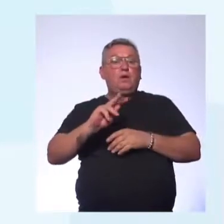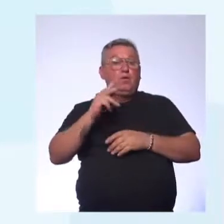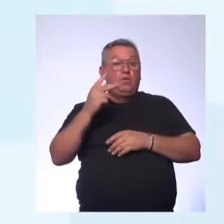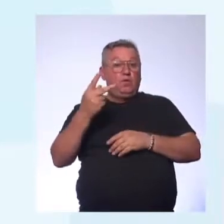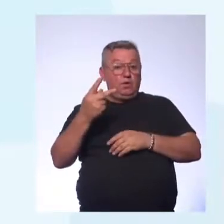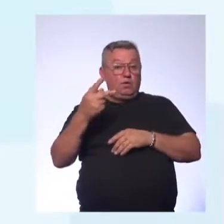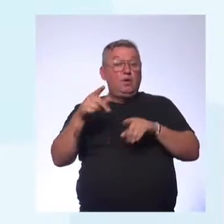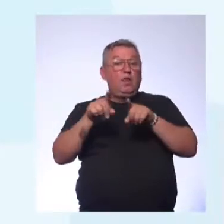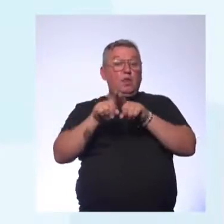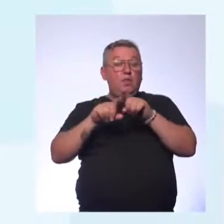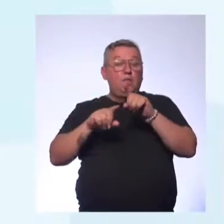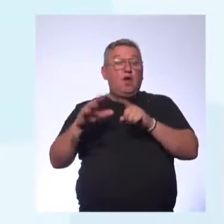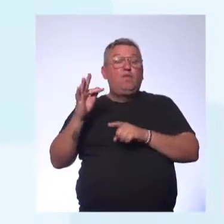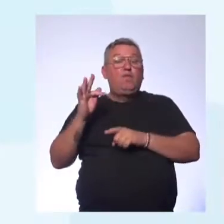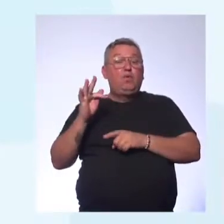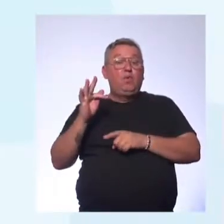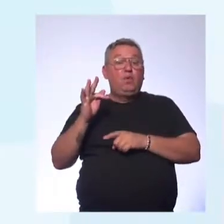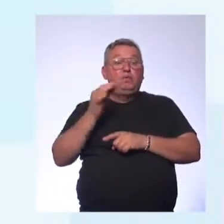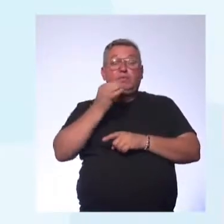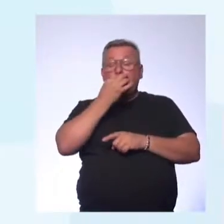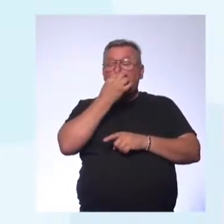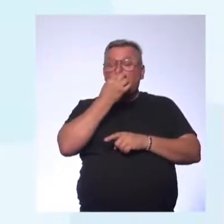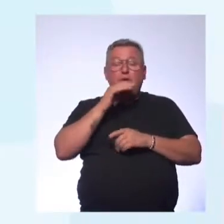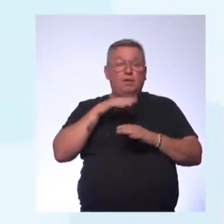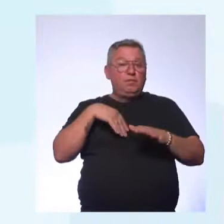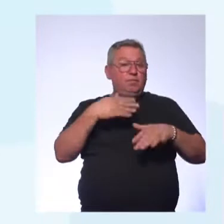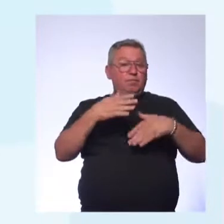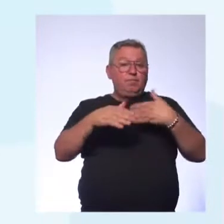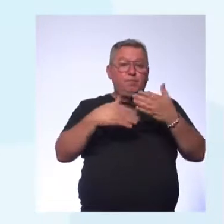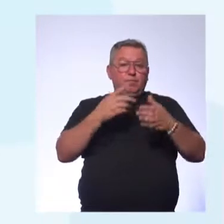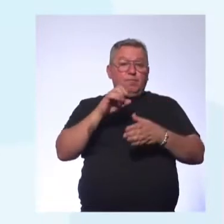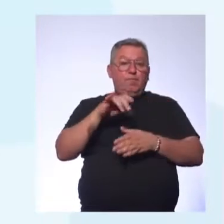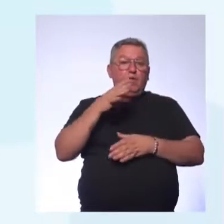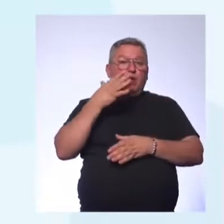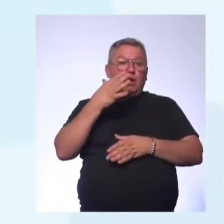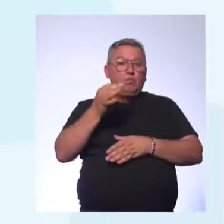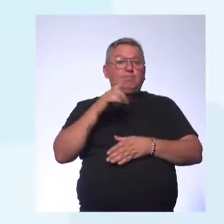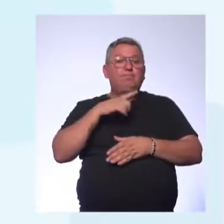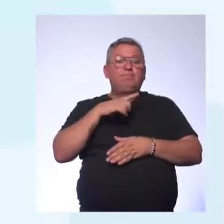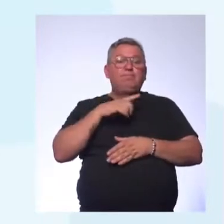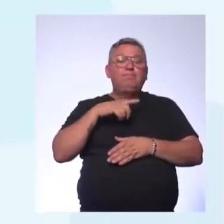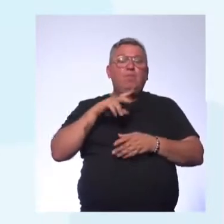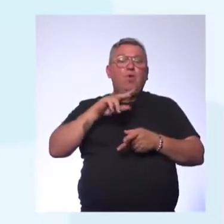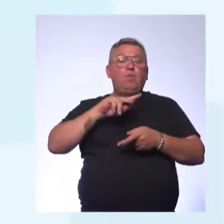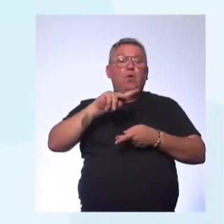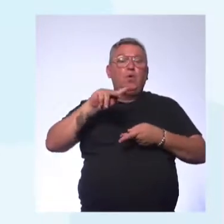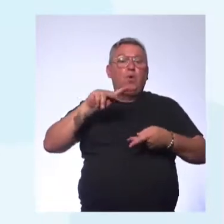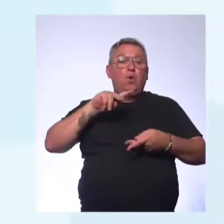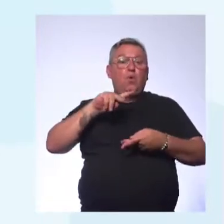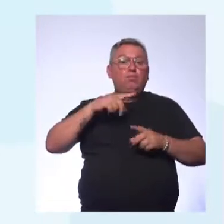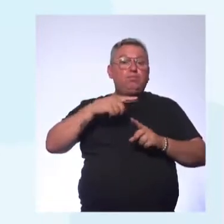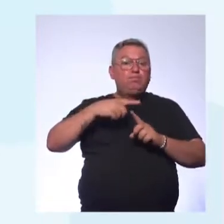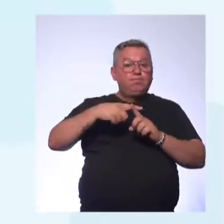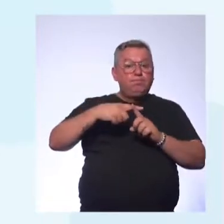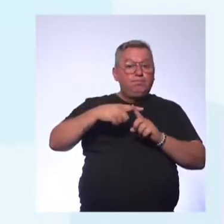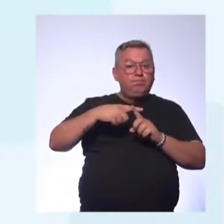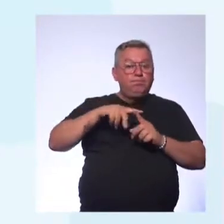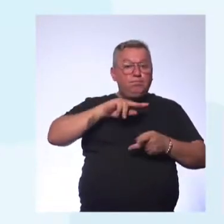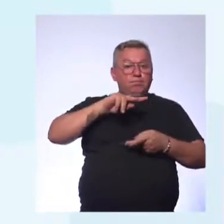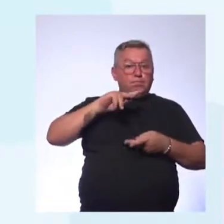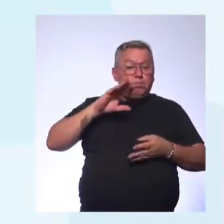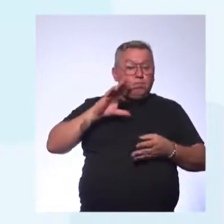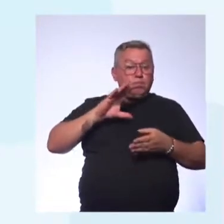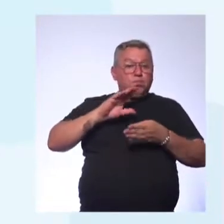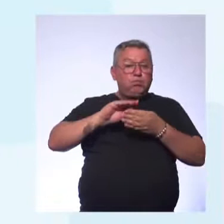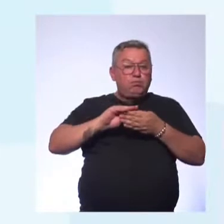e o flúor Ok e assim sucessivamente se você observar aqui Polo positivo atrai polo